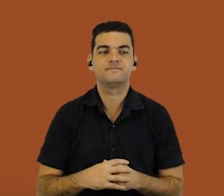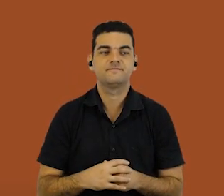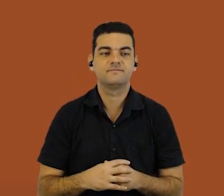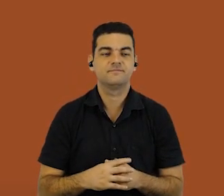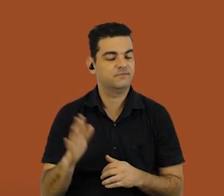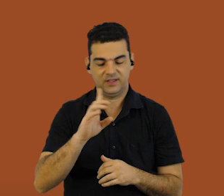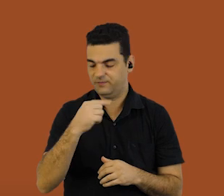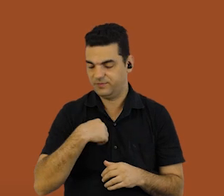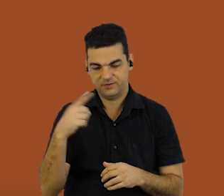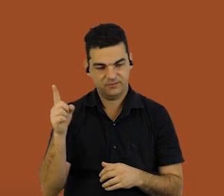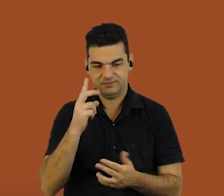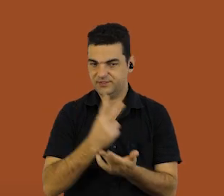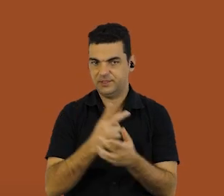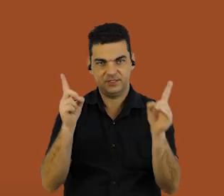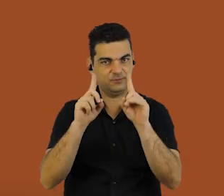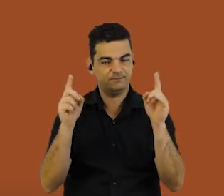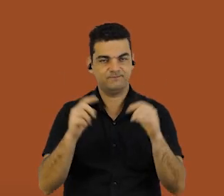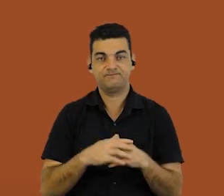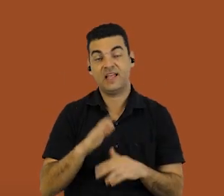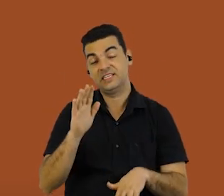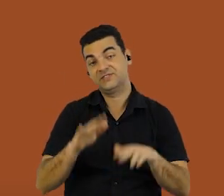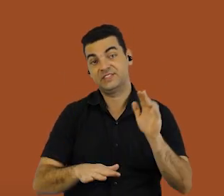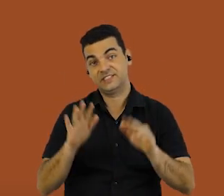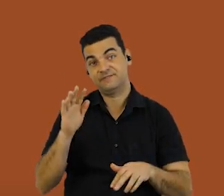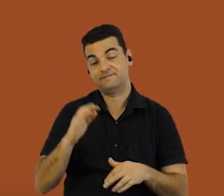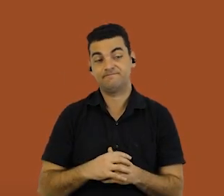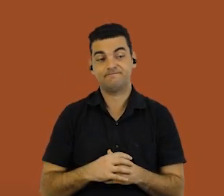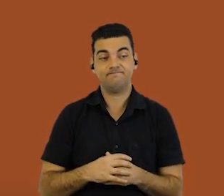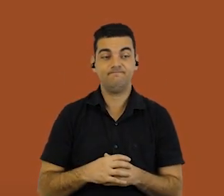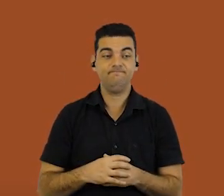pergunta é não. Na verdade,